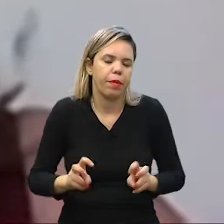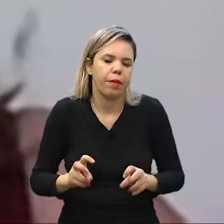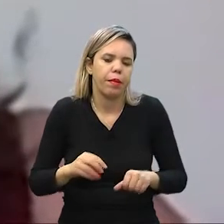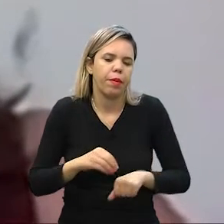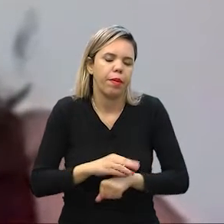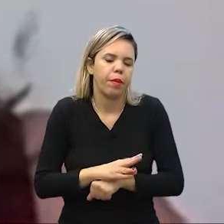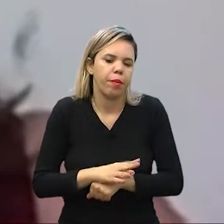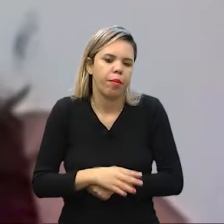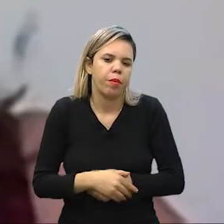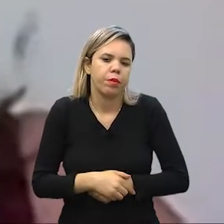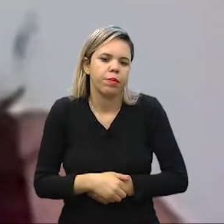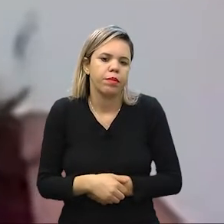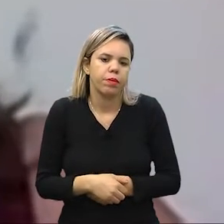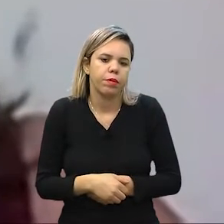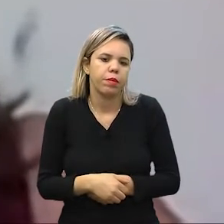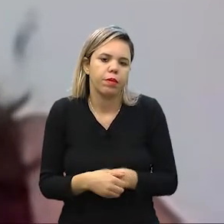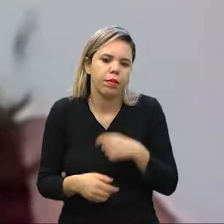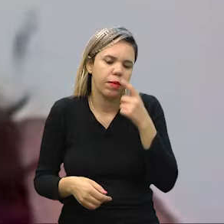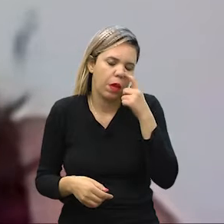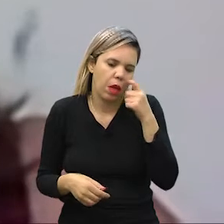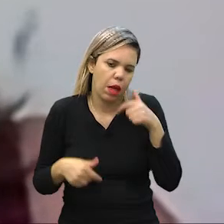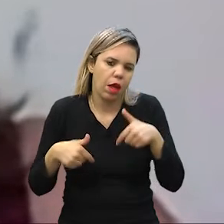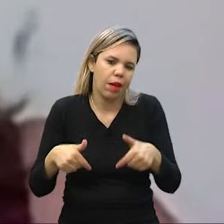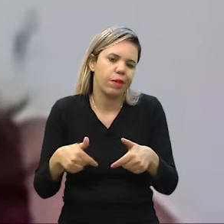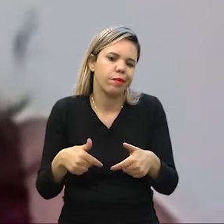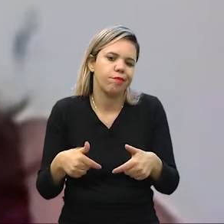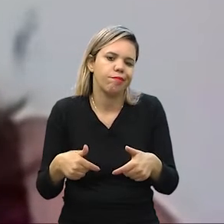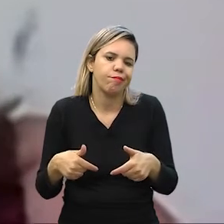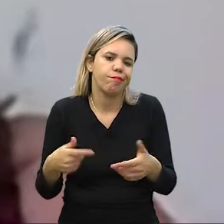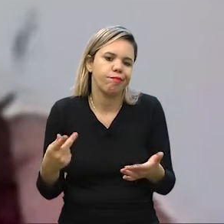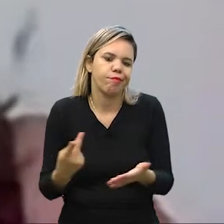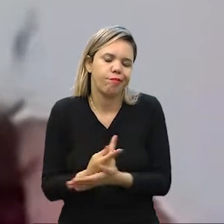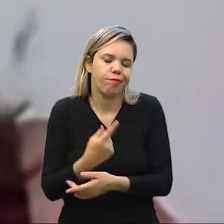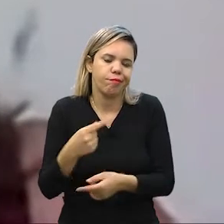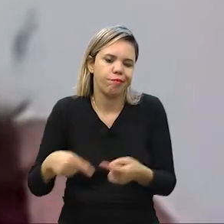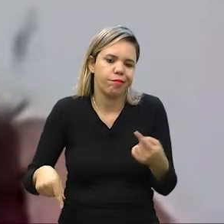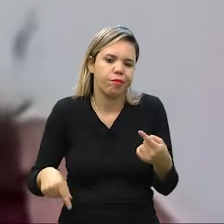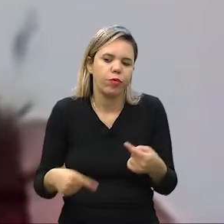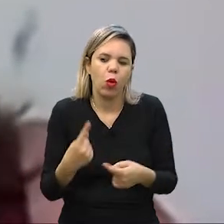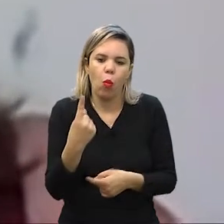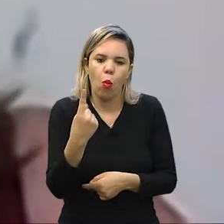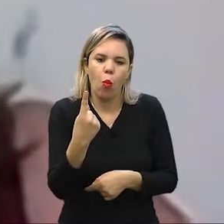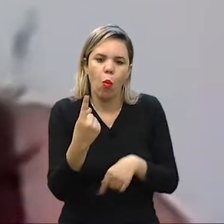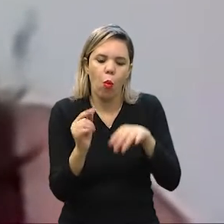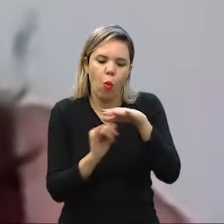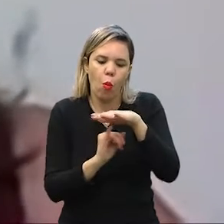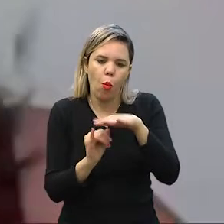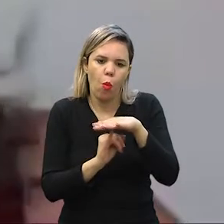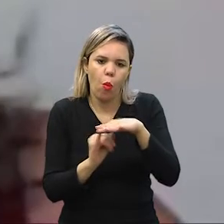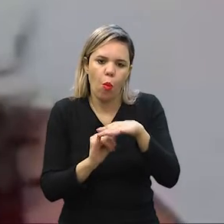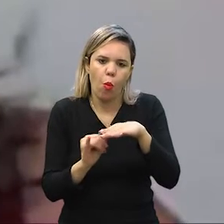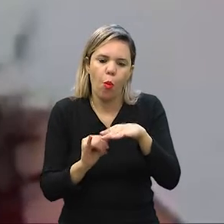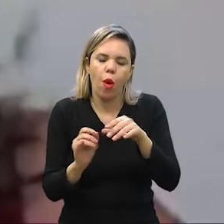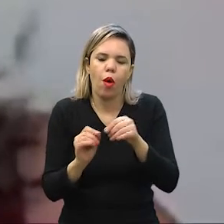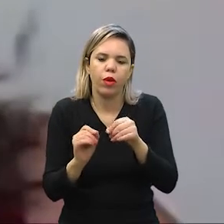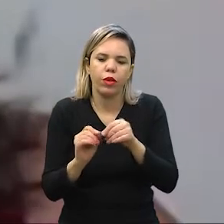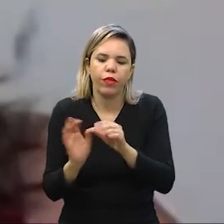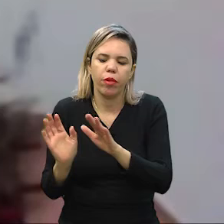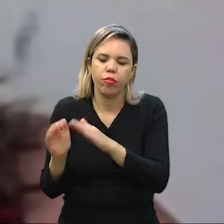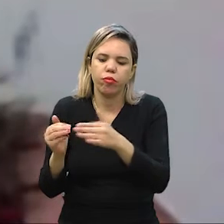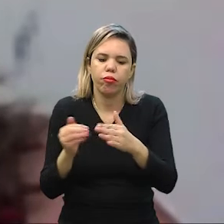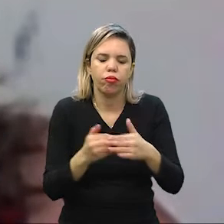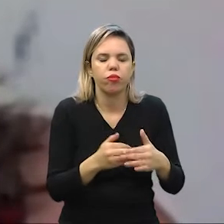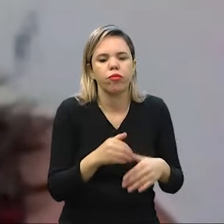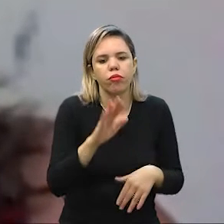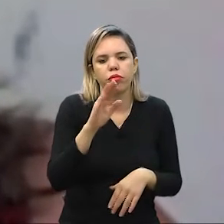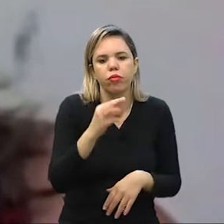trouxe essa ação que foi movida por uma ONG, mas que traz mais